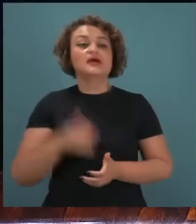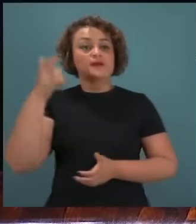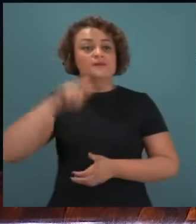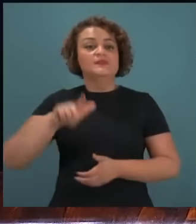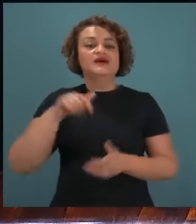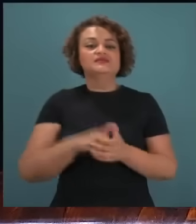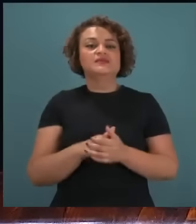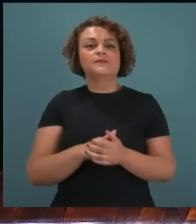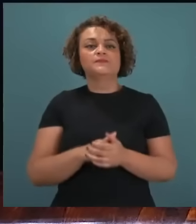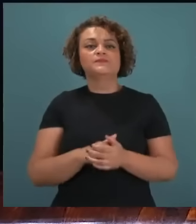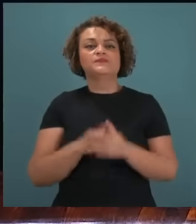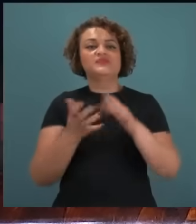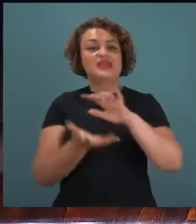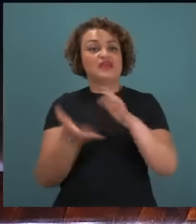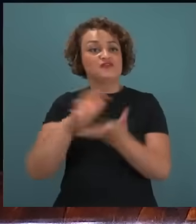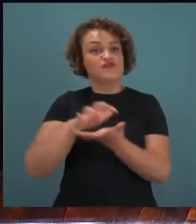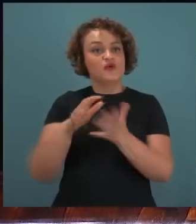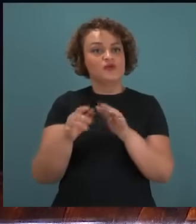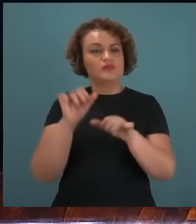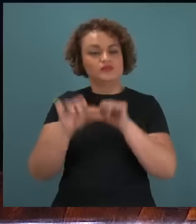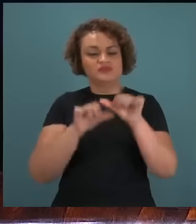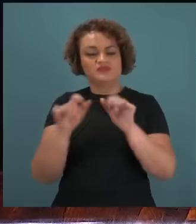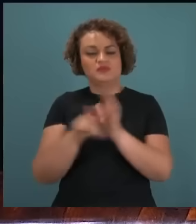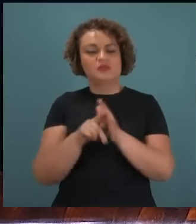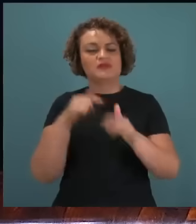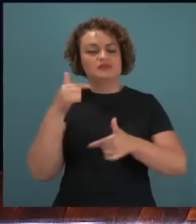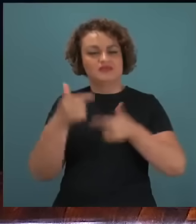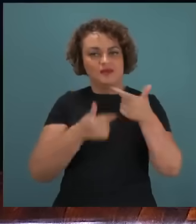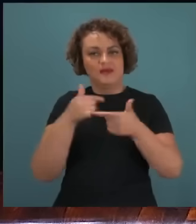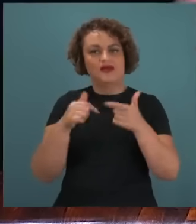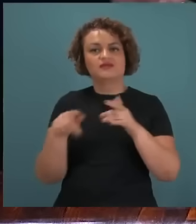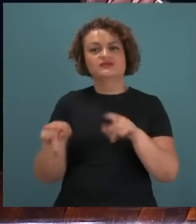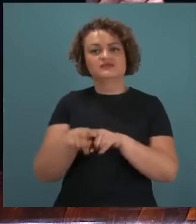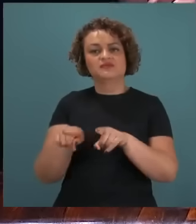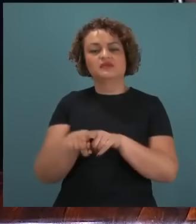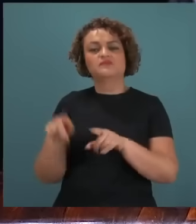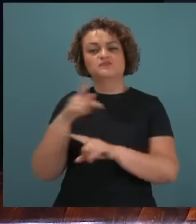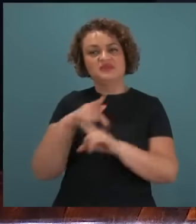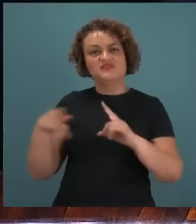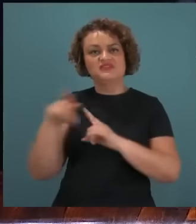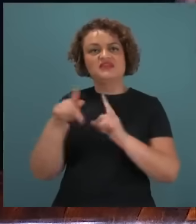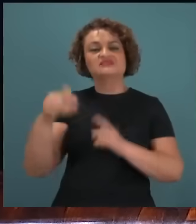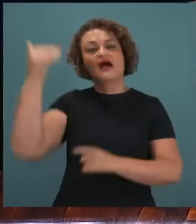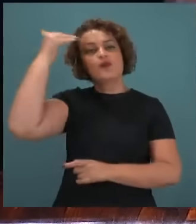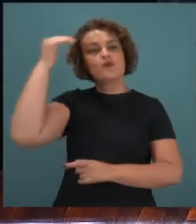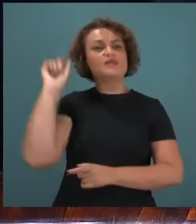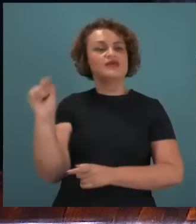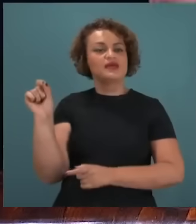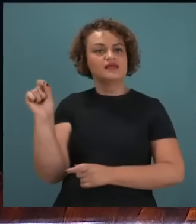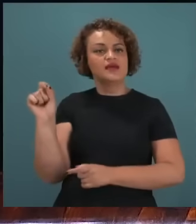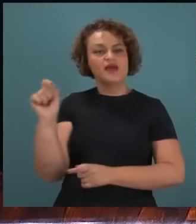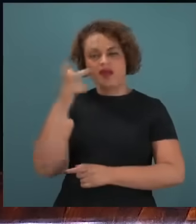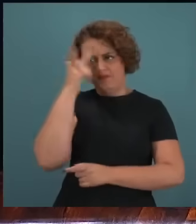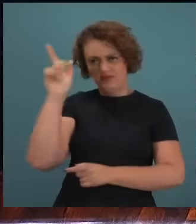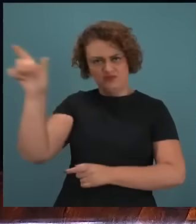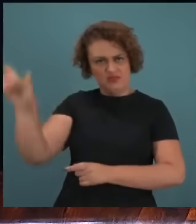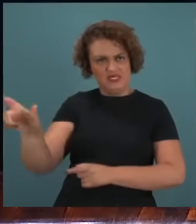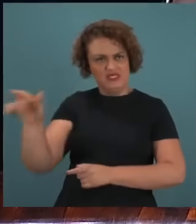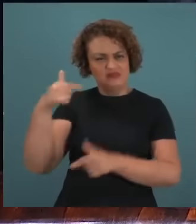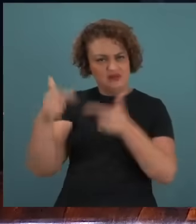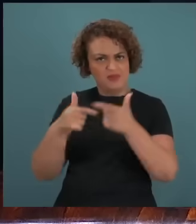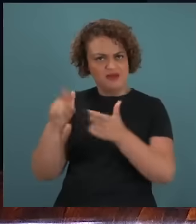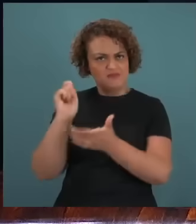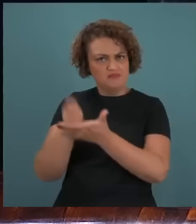numa nova reforma trabalhista e da Previdência, como se o culpado fosse quem trabalha ou quem paga a Previdência.